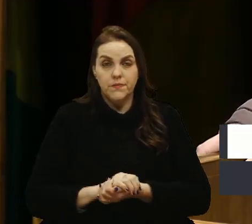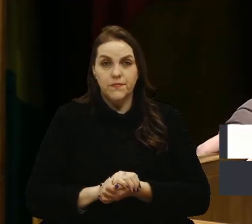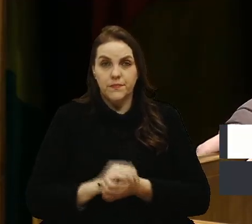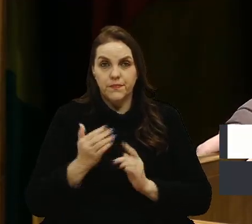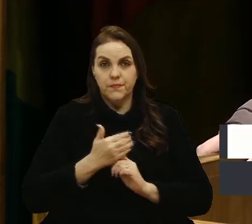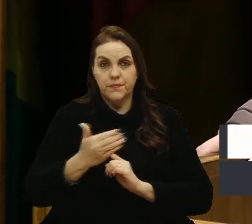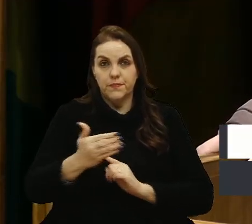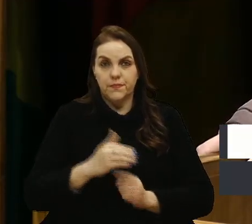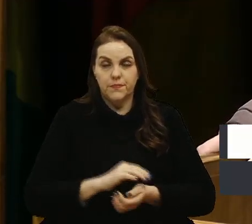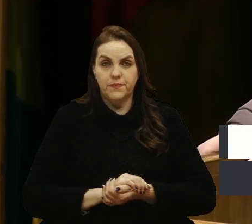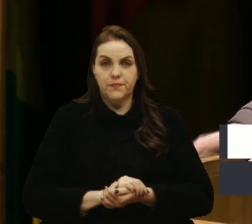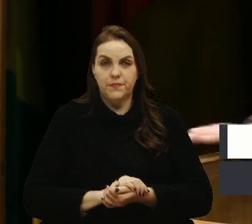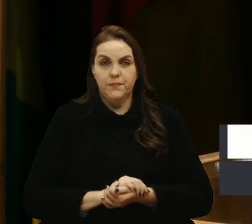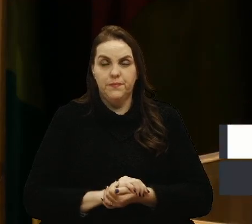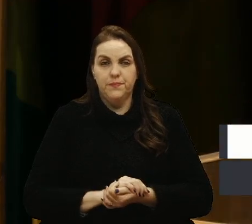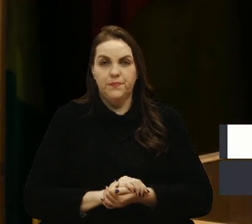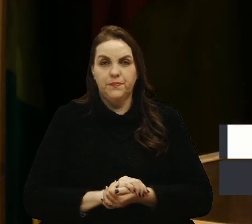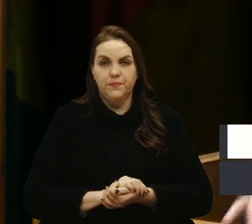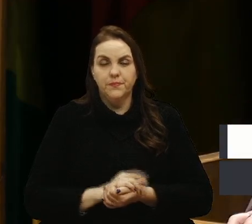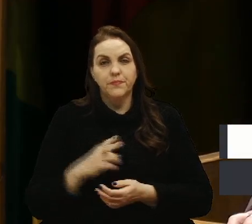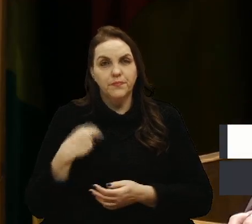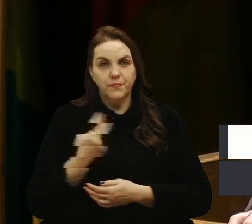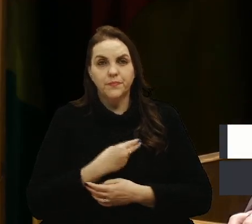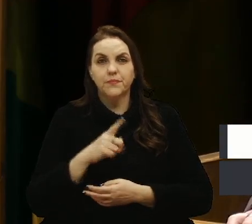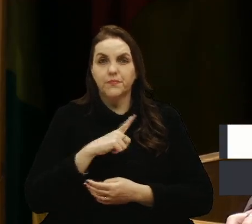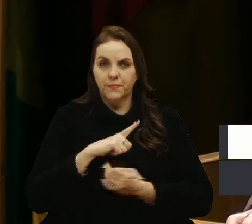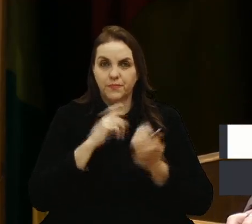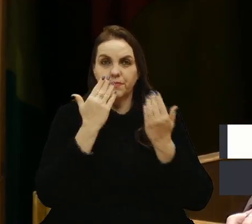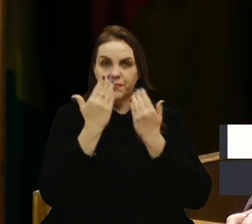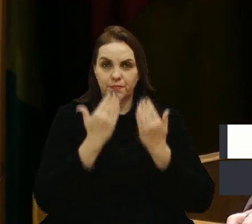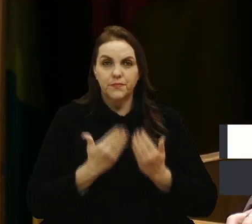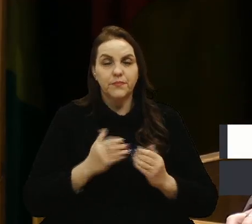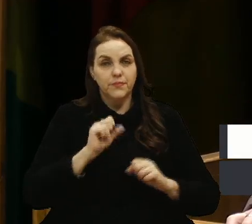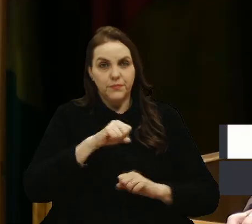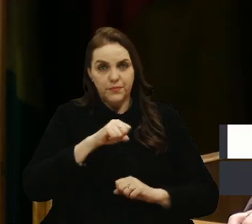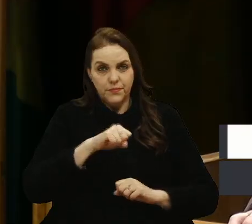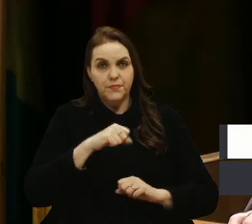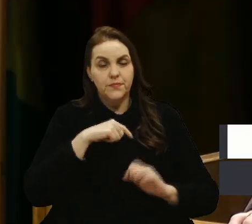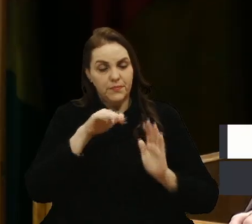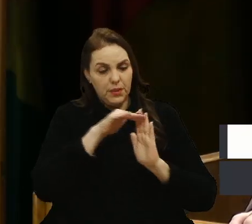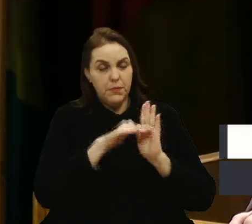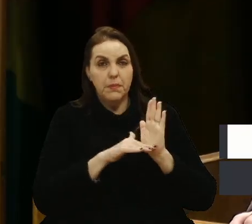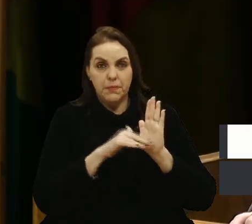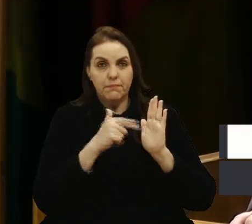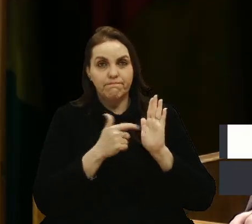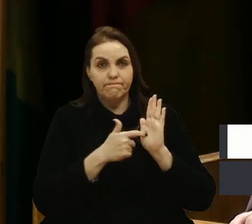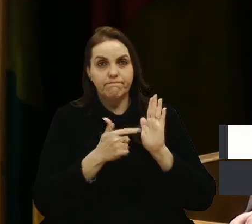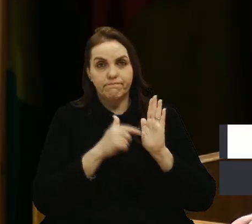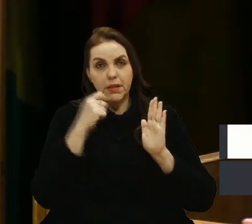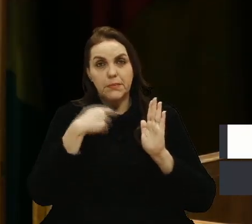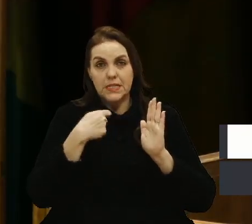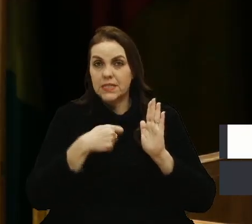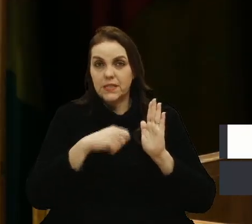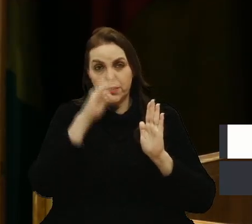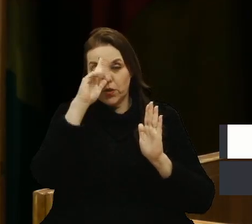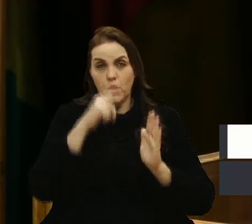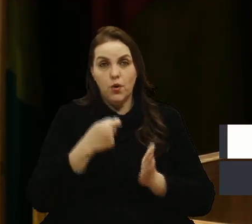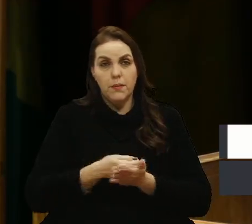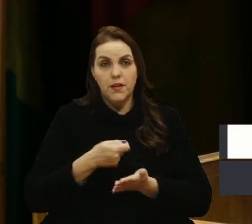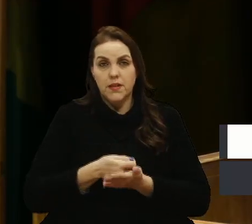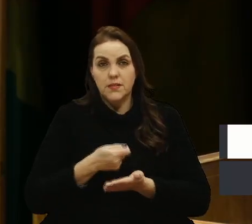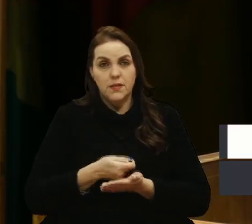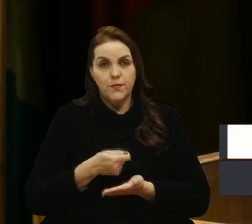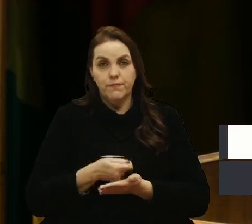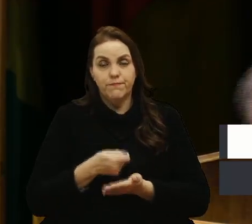mandato. Nós temos previsão e devemos exercer essa previsão, porque é a nossa obrigação